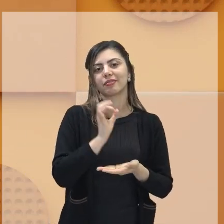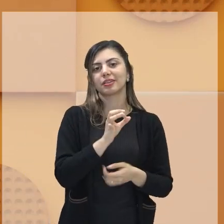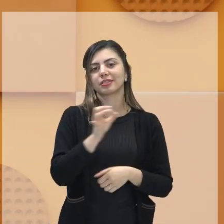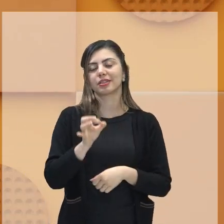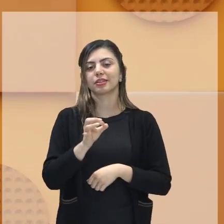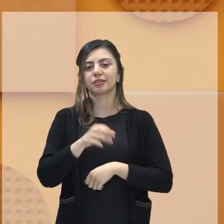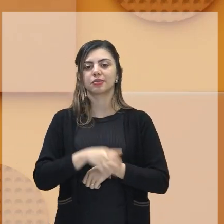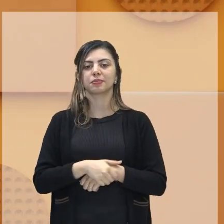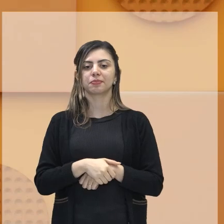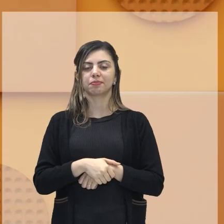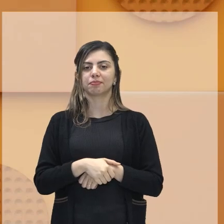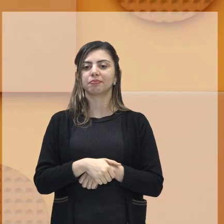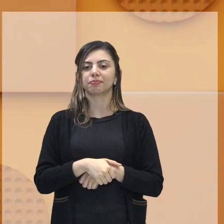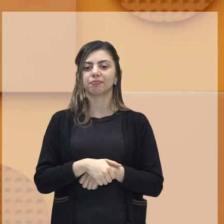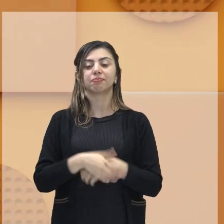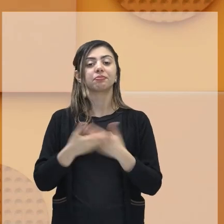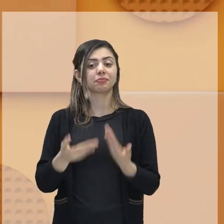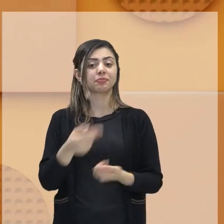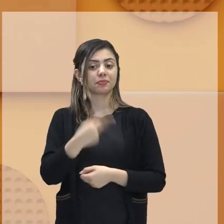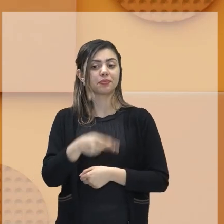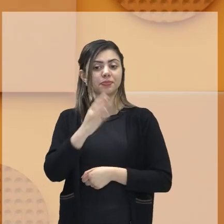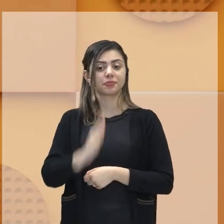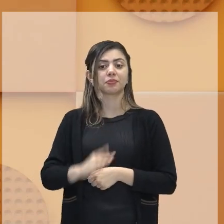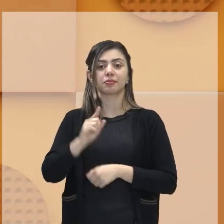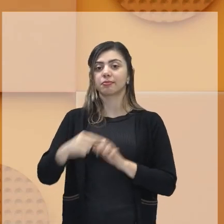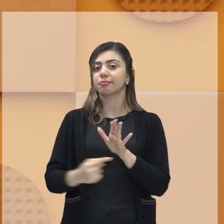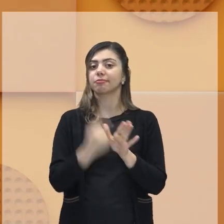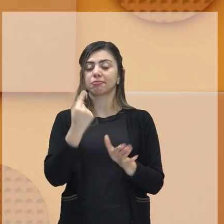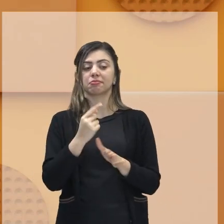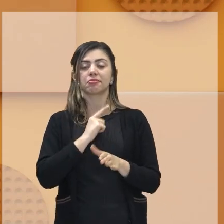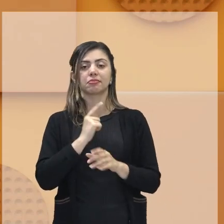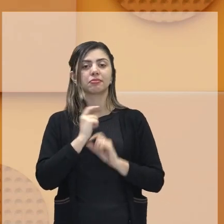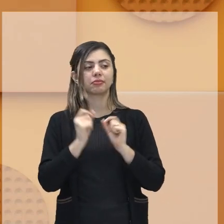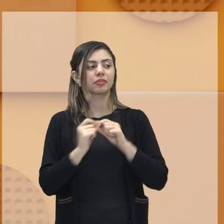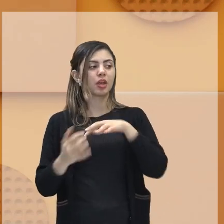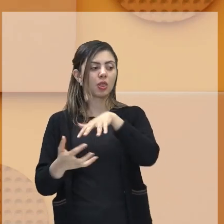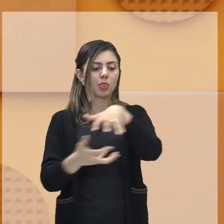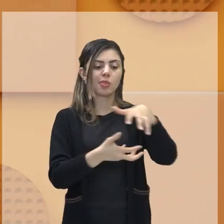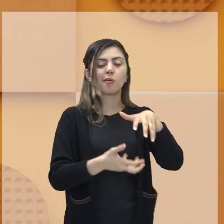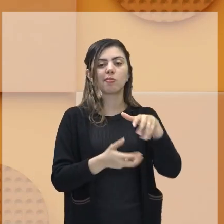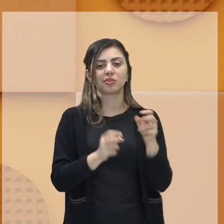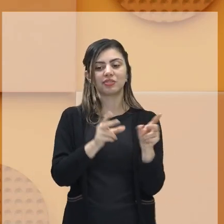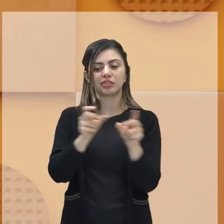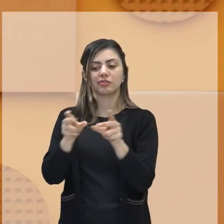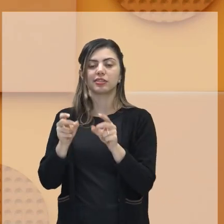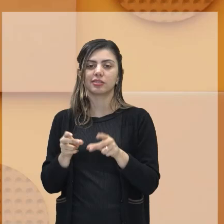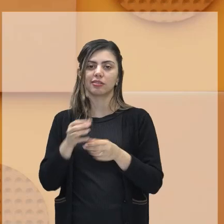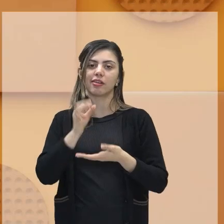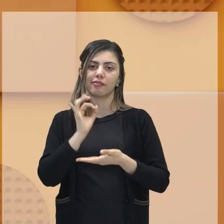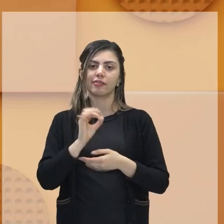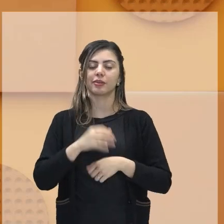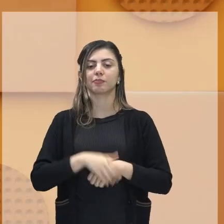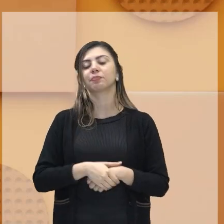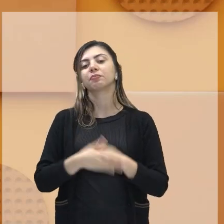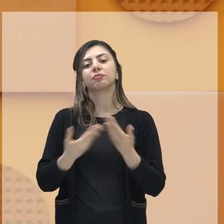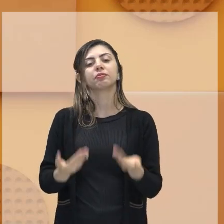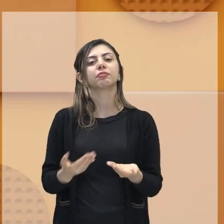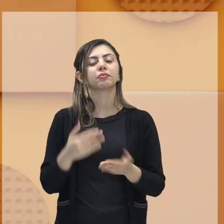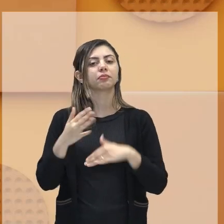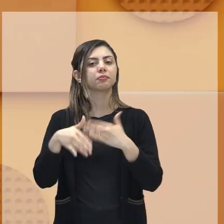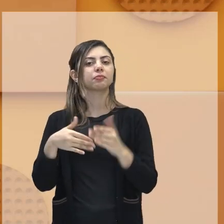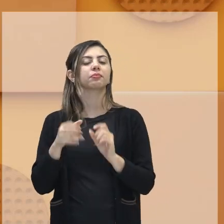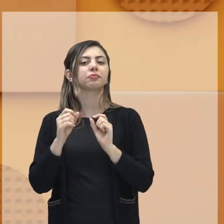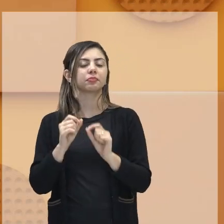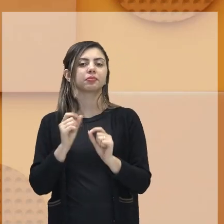de tomar café. E o Brasil era um dos maiores exportadores do mundo já naquele momento. Tá bom? Então, isso vai fazer com que haja